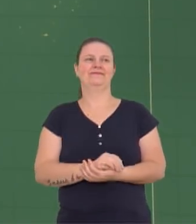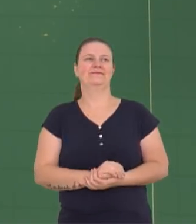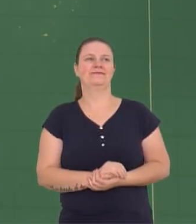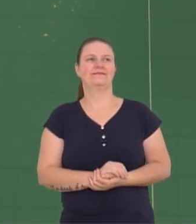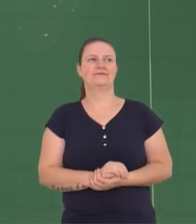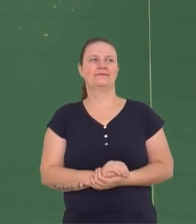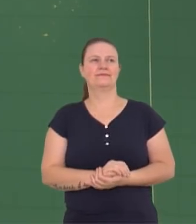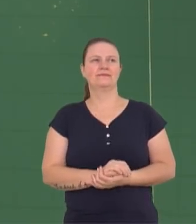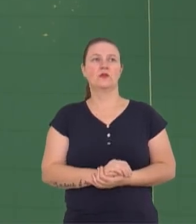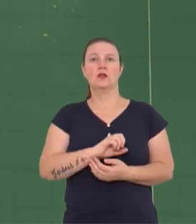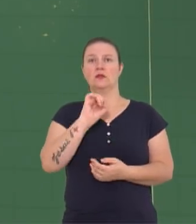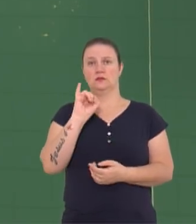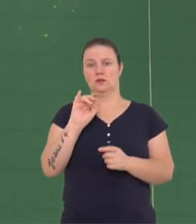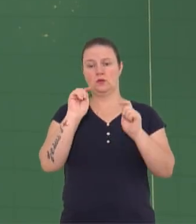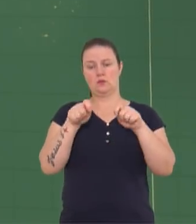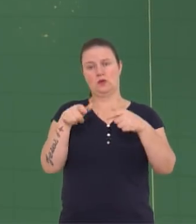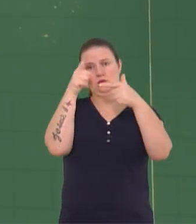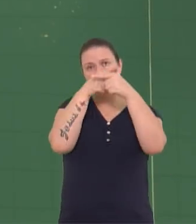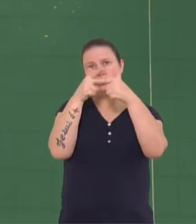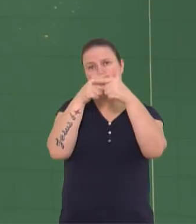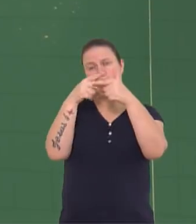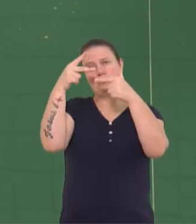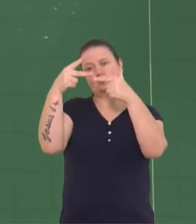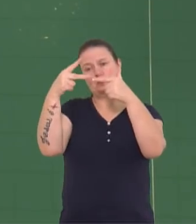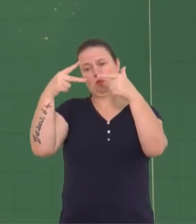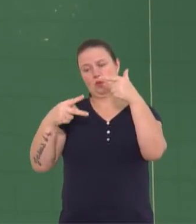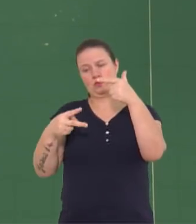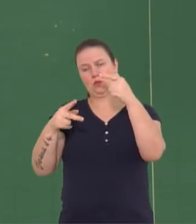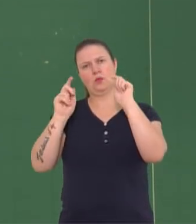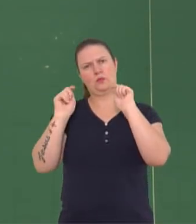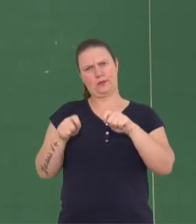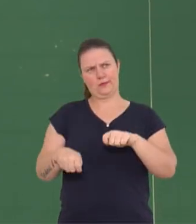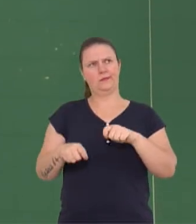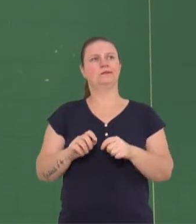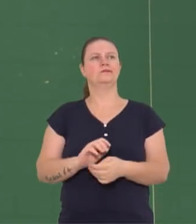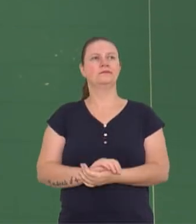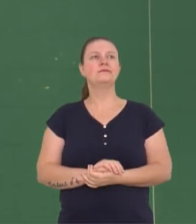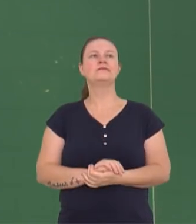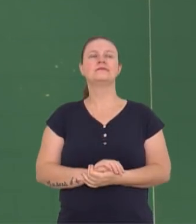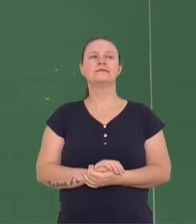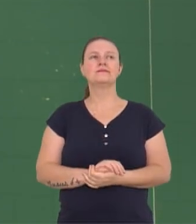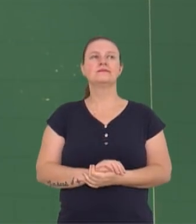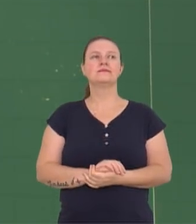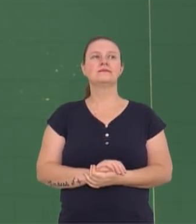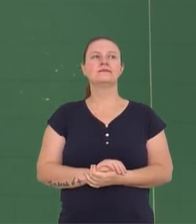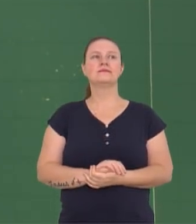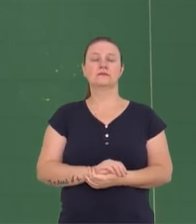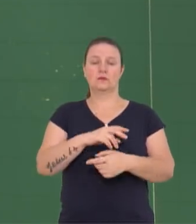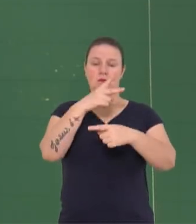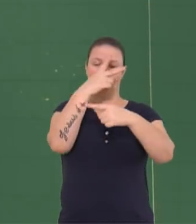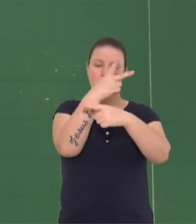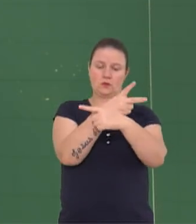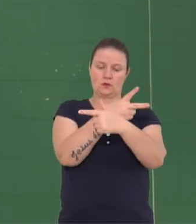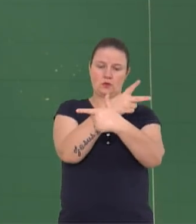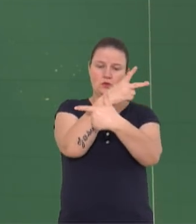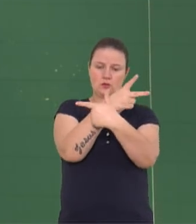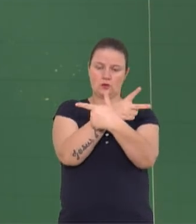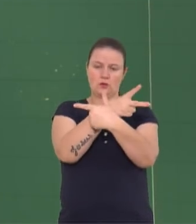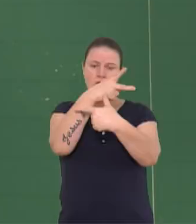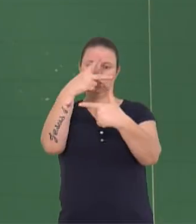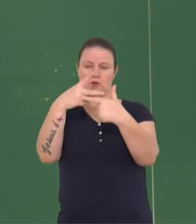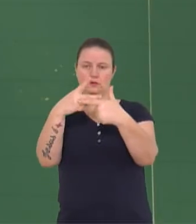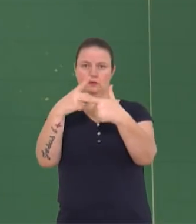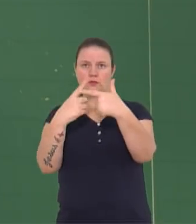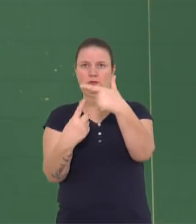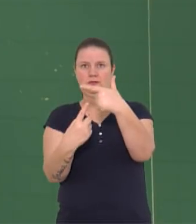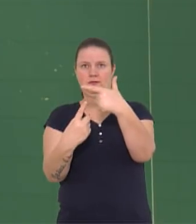2. Se eles são divisíveis por 2, eu consigo dividir todo mundo por 2. 2 dividido por 2,